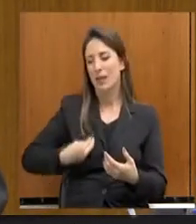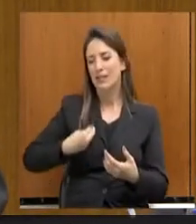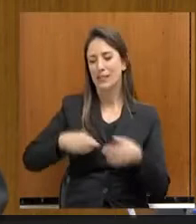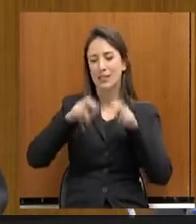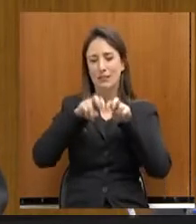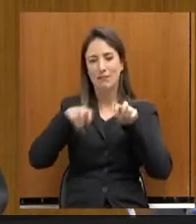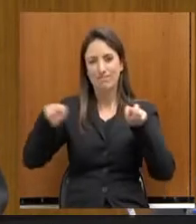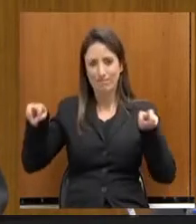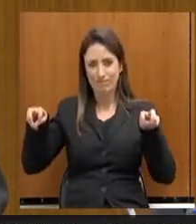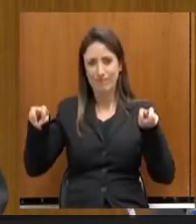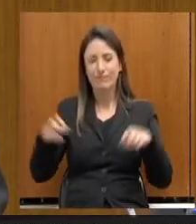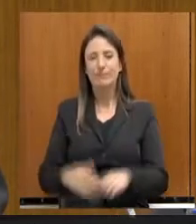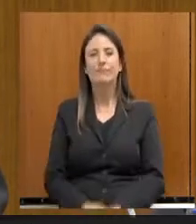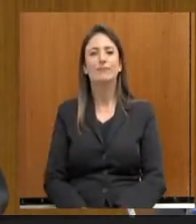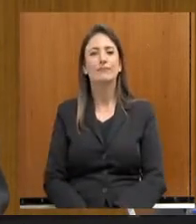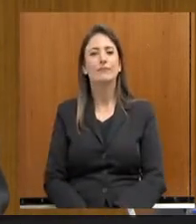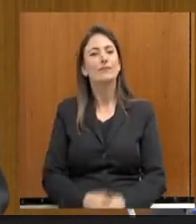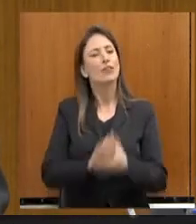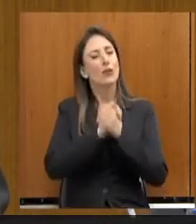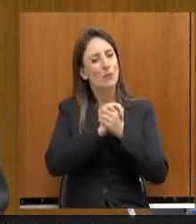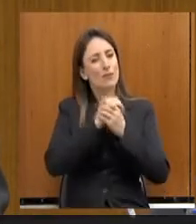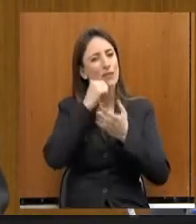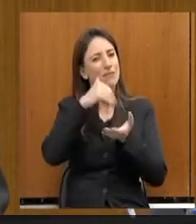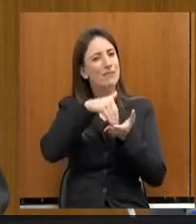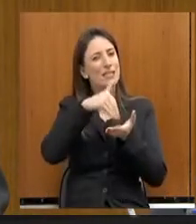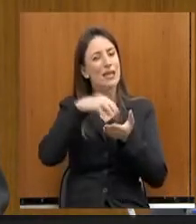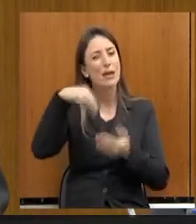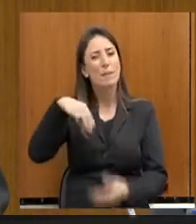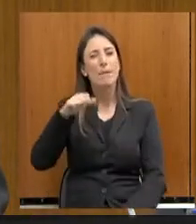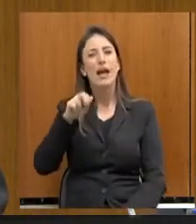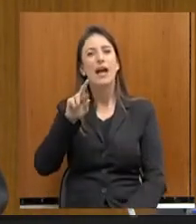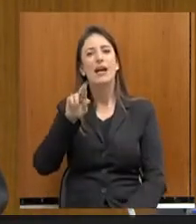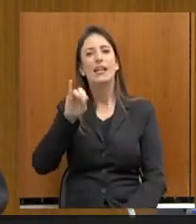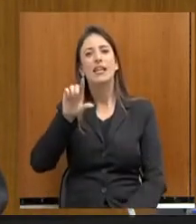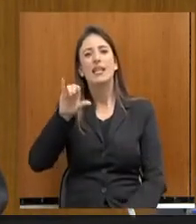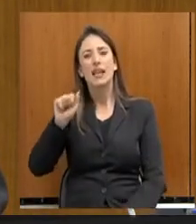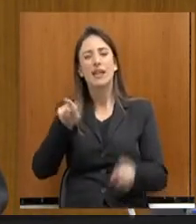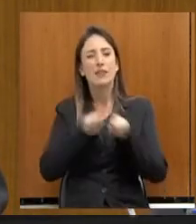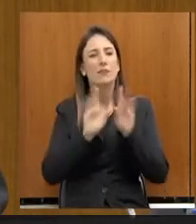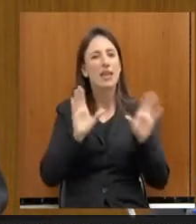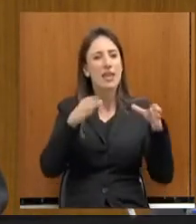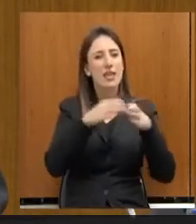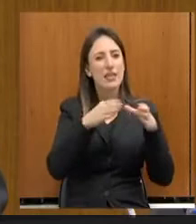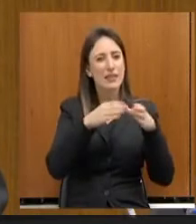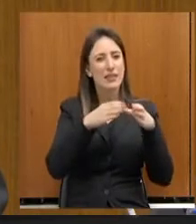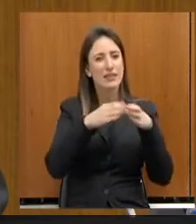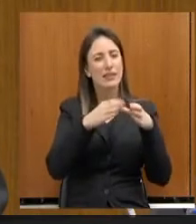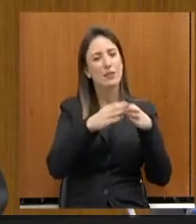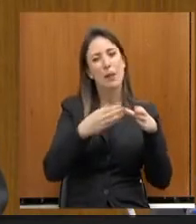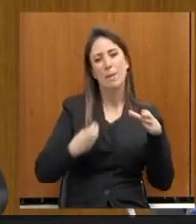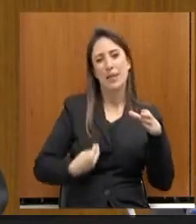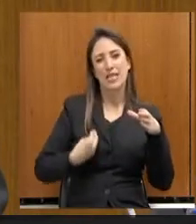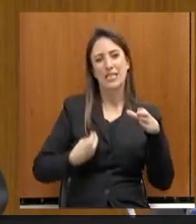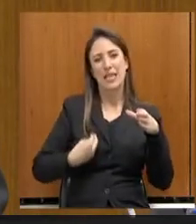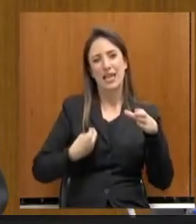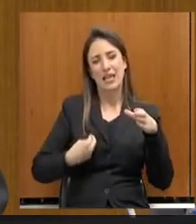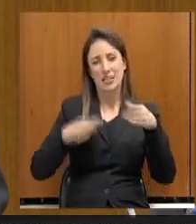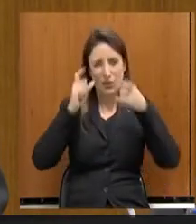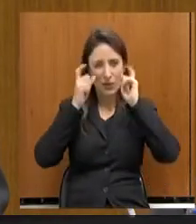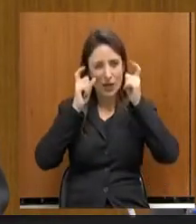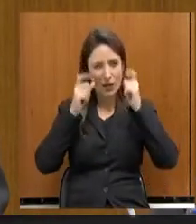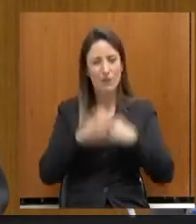sessão complementar a secretária Marília toda sua equipe que está aqui presente também na